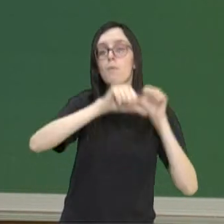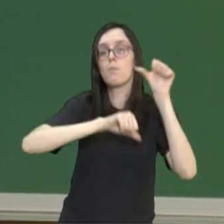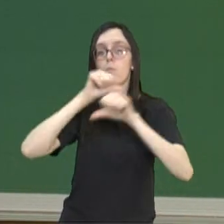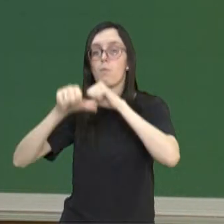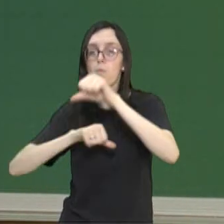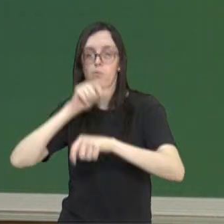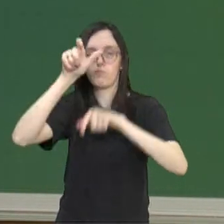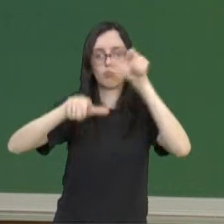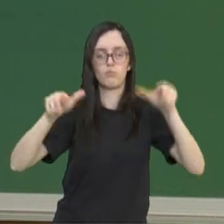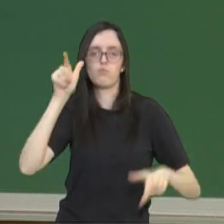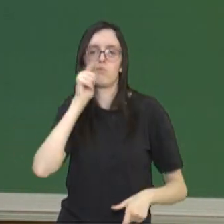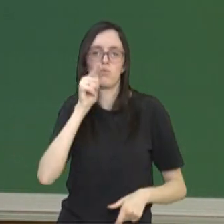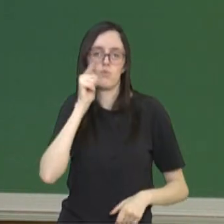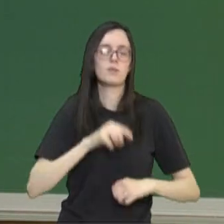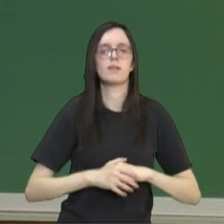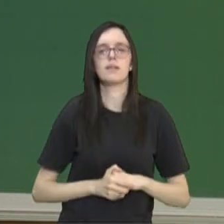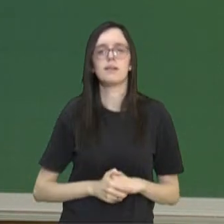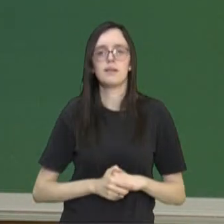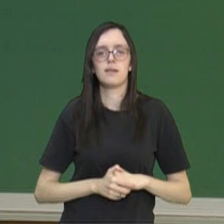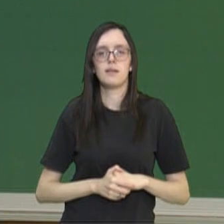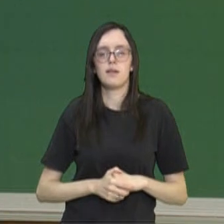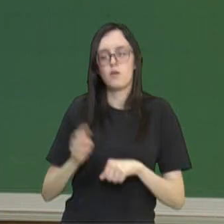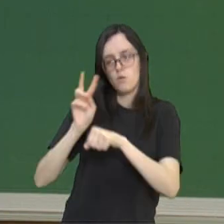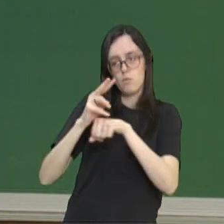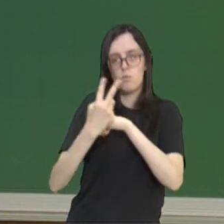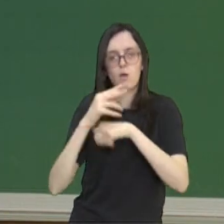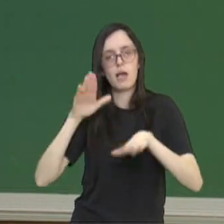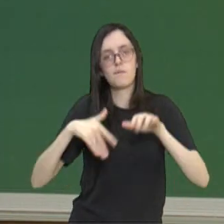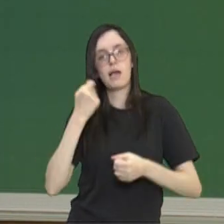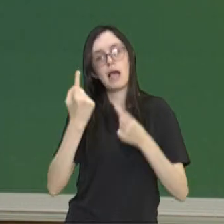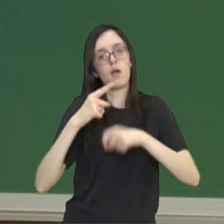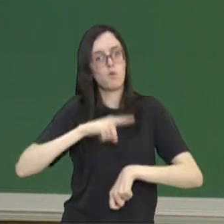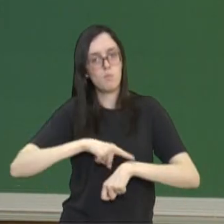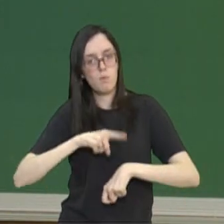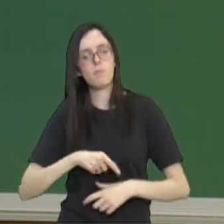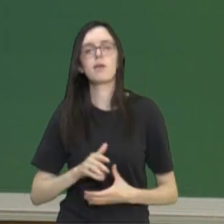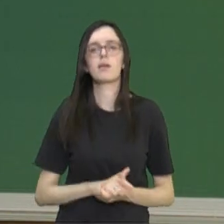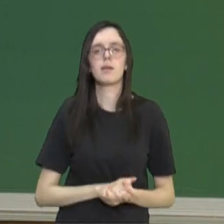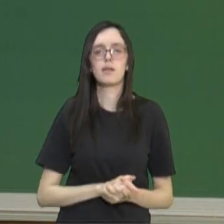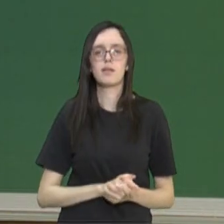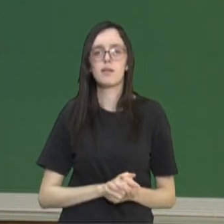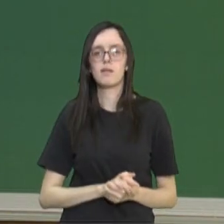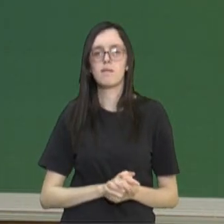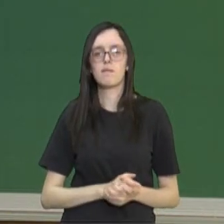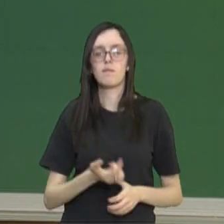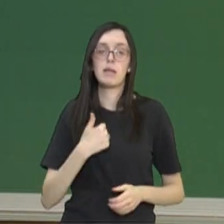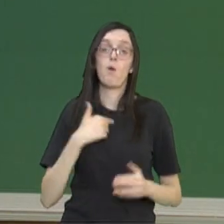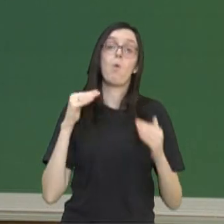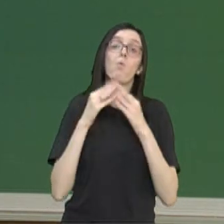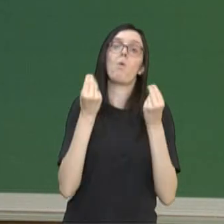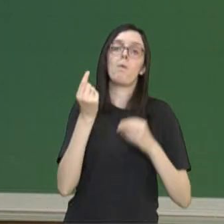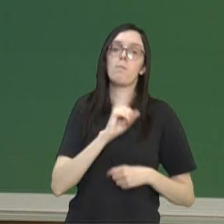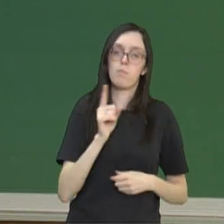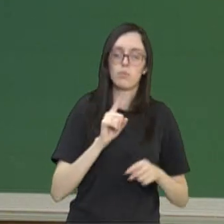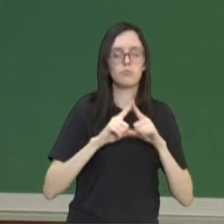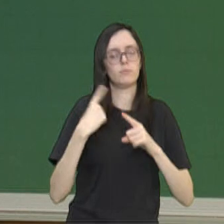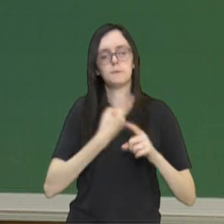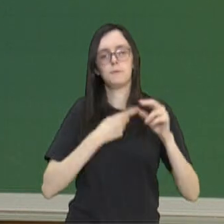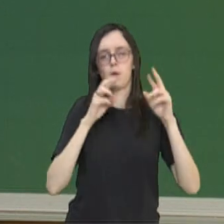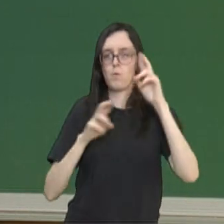grande desgaste físico, né? E é muito suscetível a lesões, então é preciso substituir esses atletas.